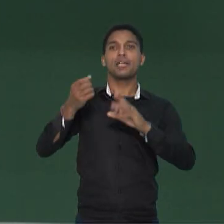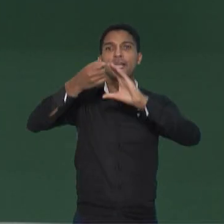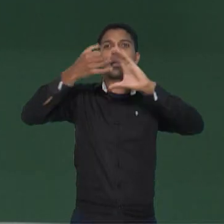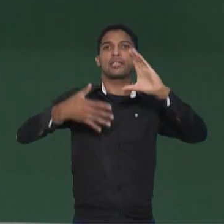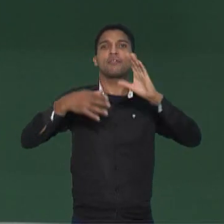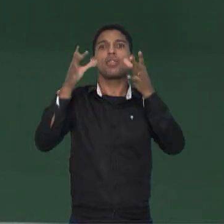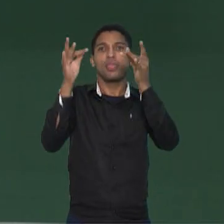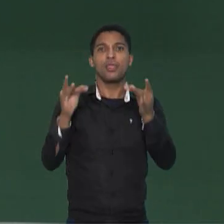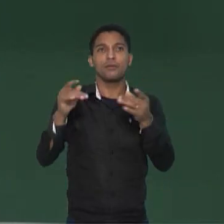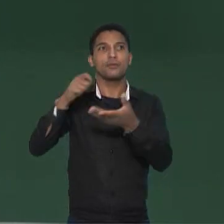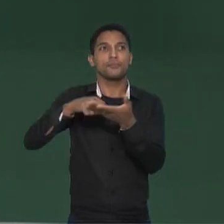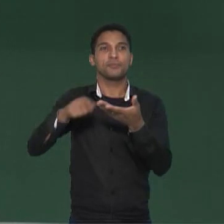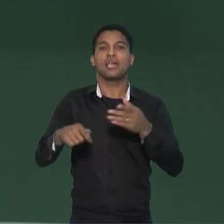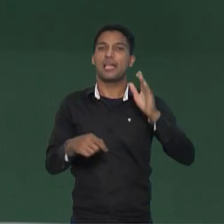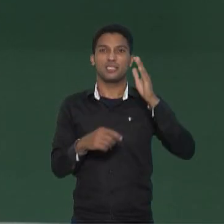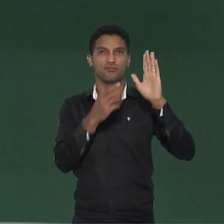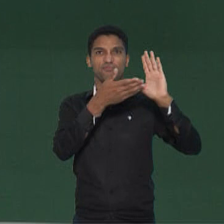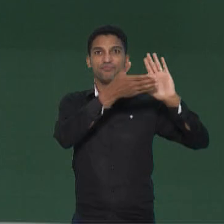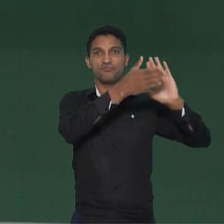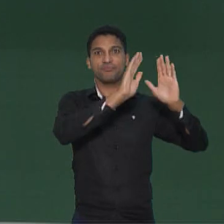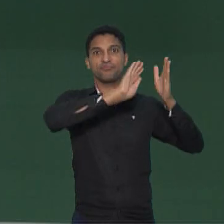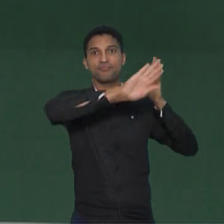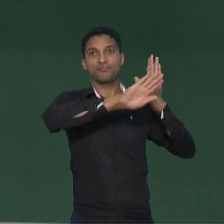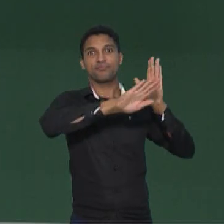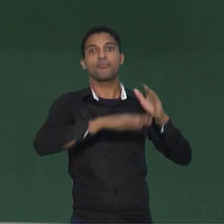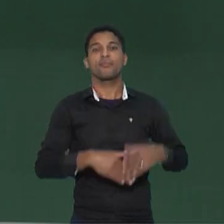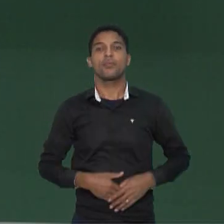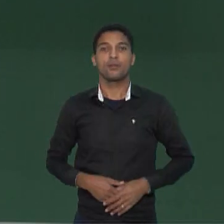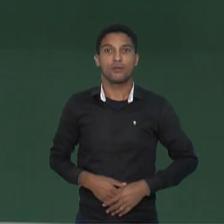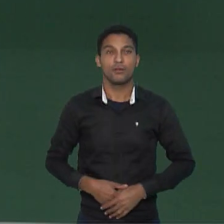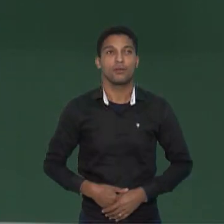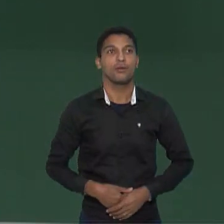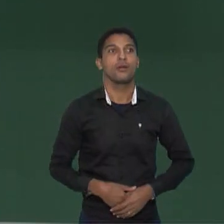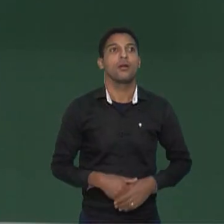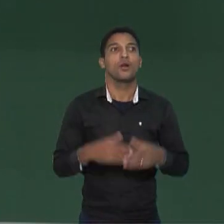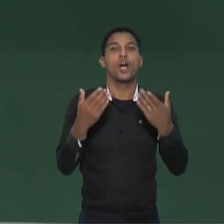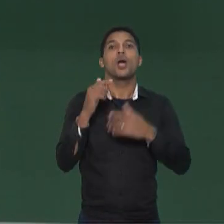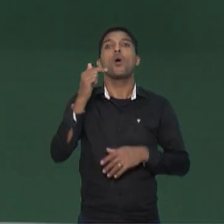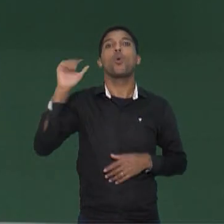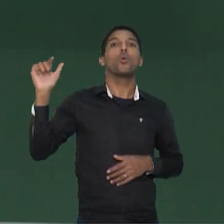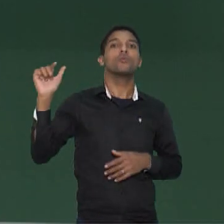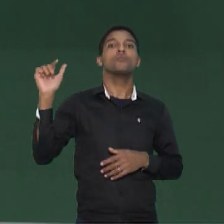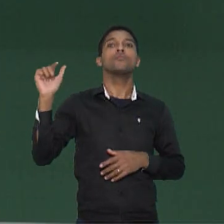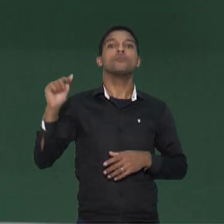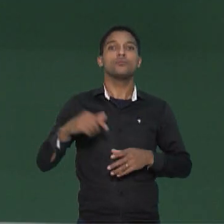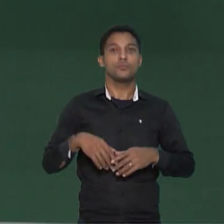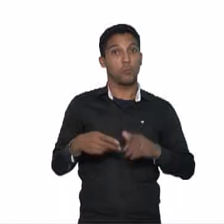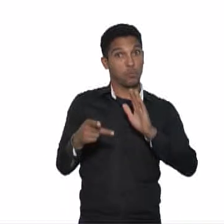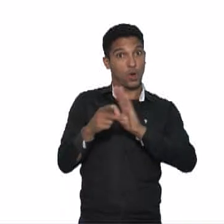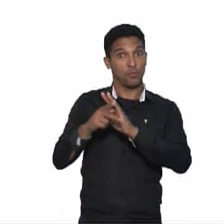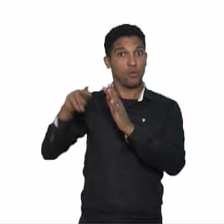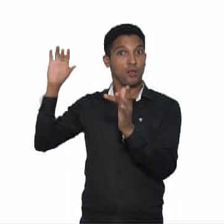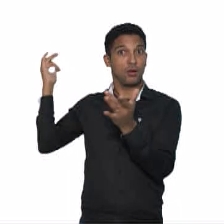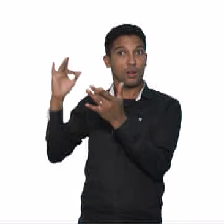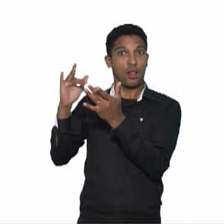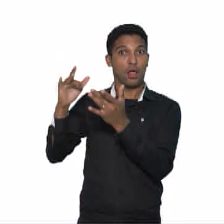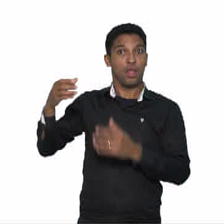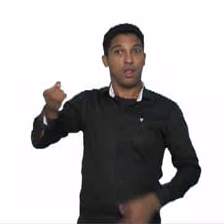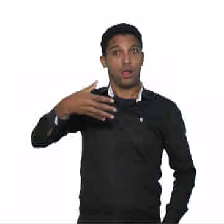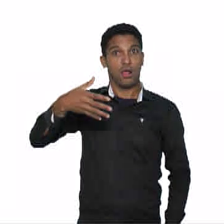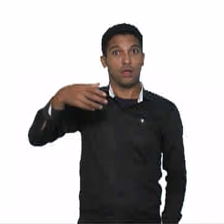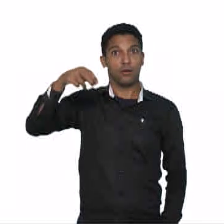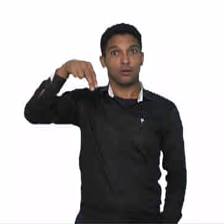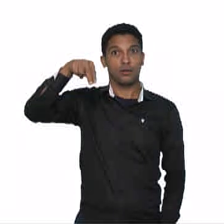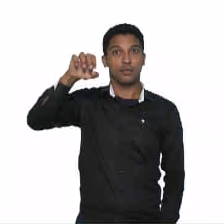aqui descartada para vocês. Outra obra, agora a última questão, sobre o neoclassicismo. É um movimento